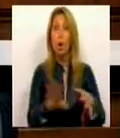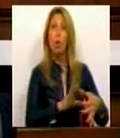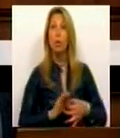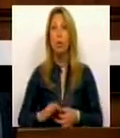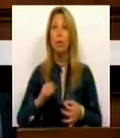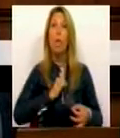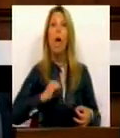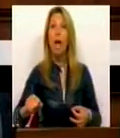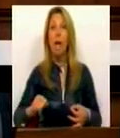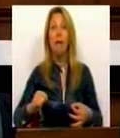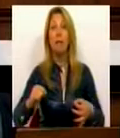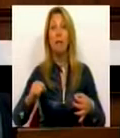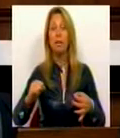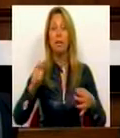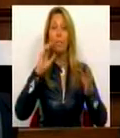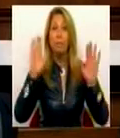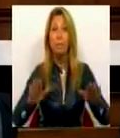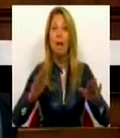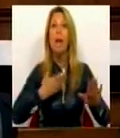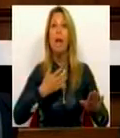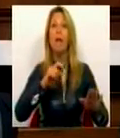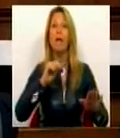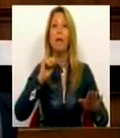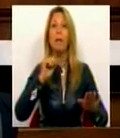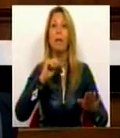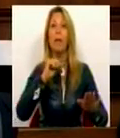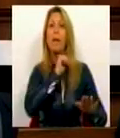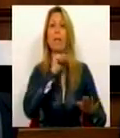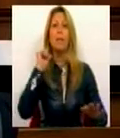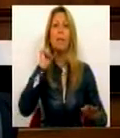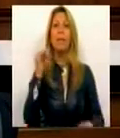anti-Daesh que se sucedeu à reunião ministerial NATO.